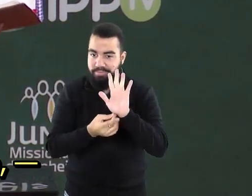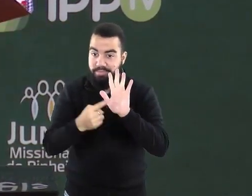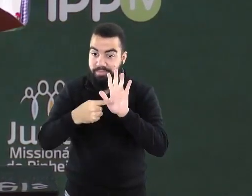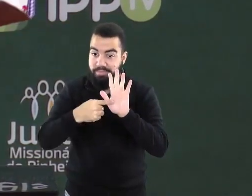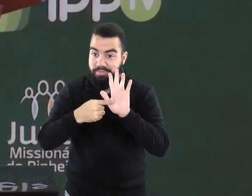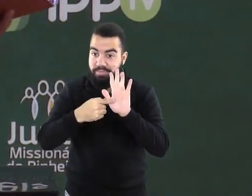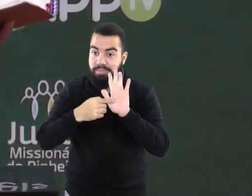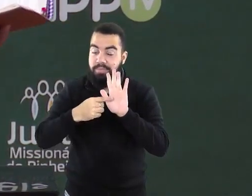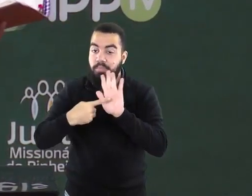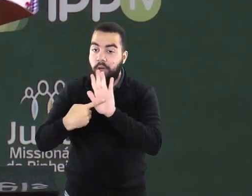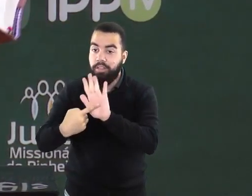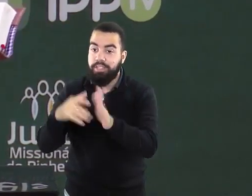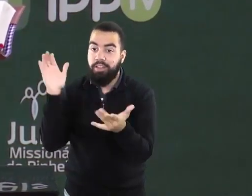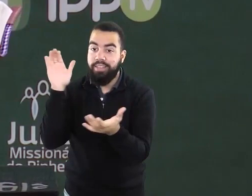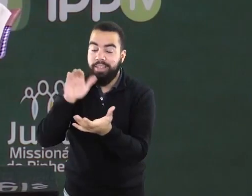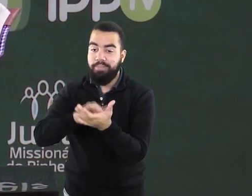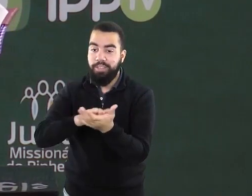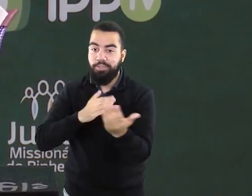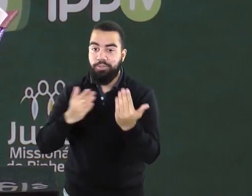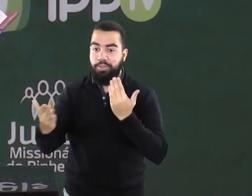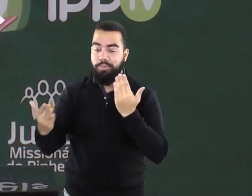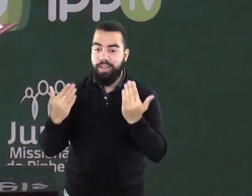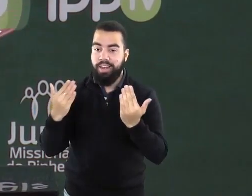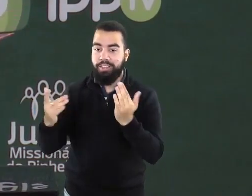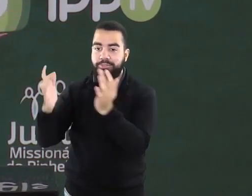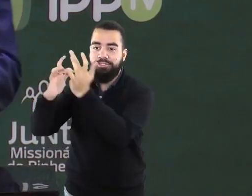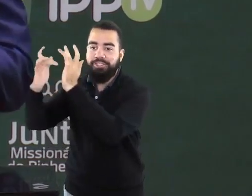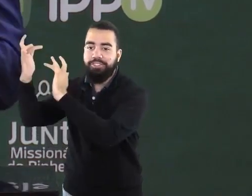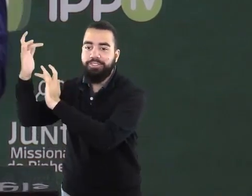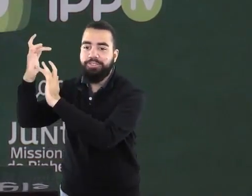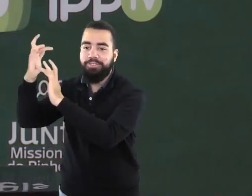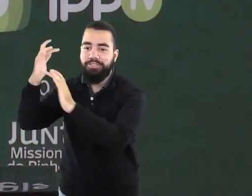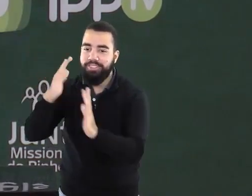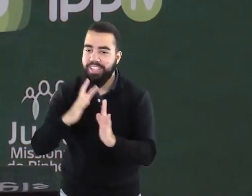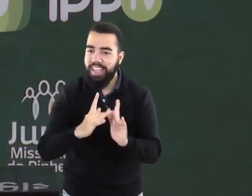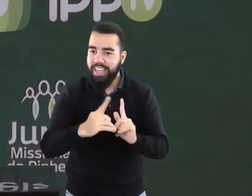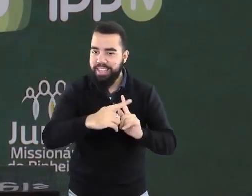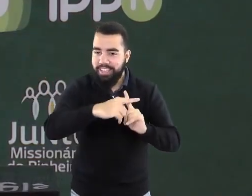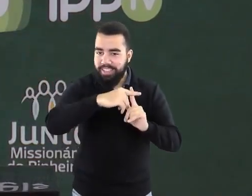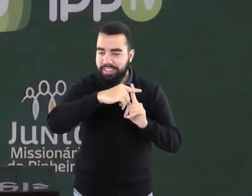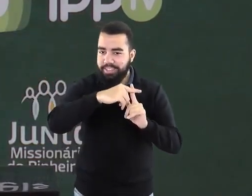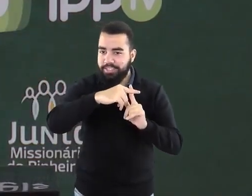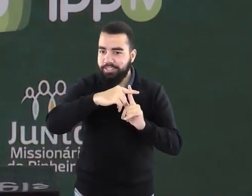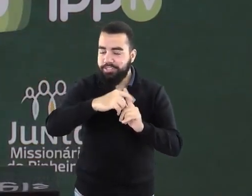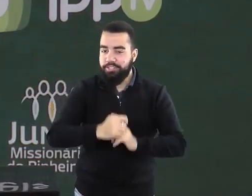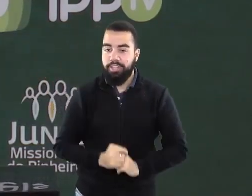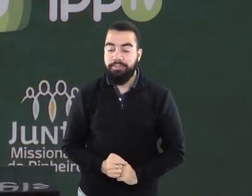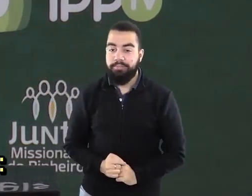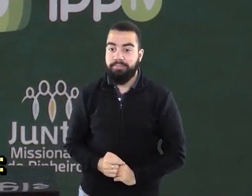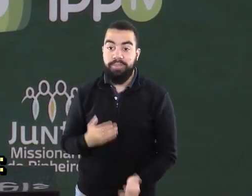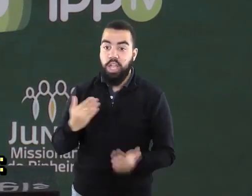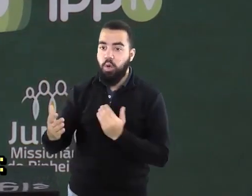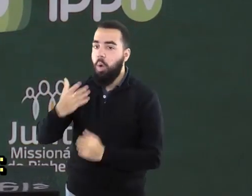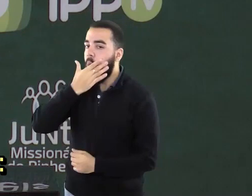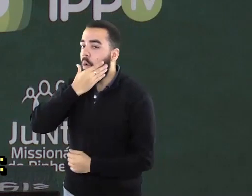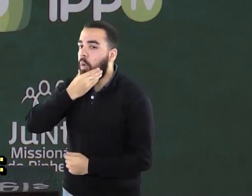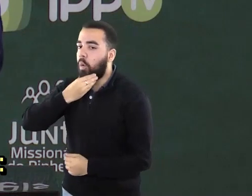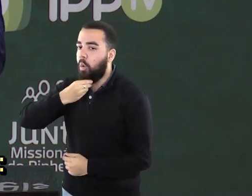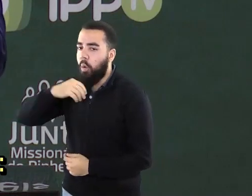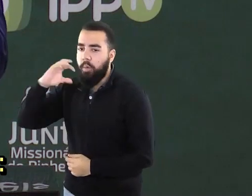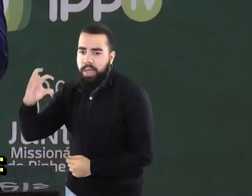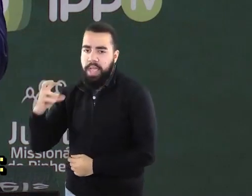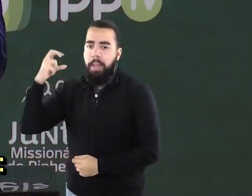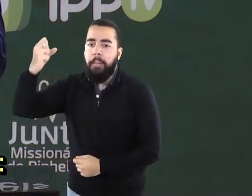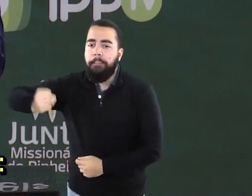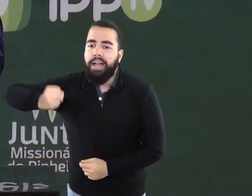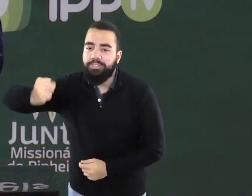o pastor e o rebanho, a cabeça e o corpo. Mas nenhuma figura é mais